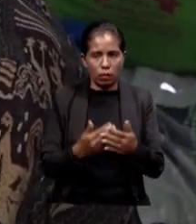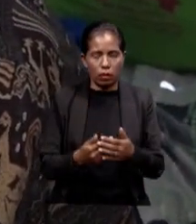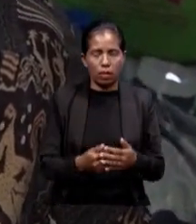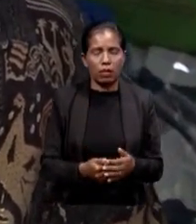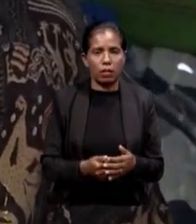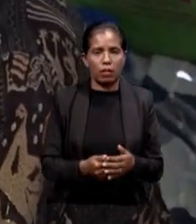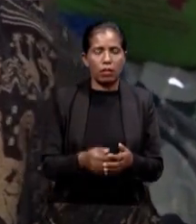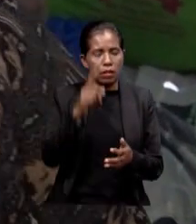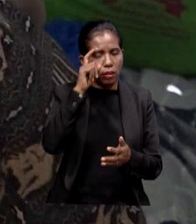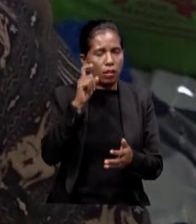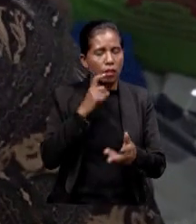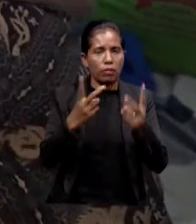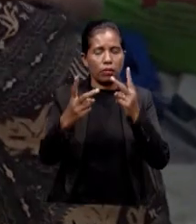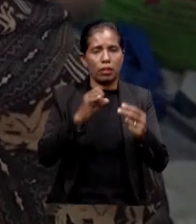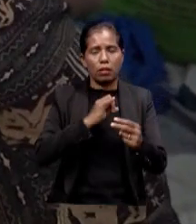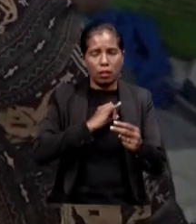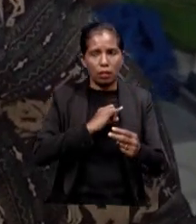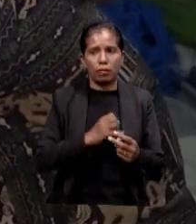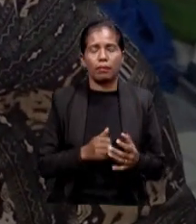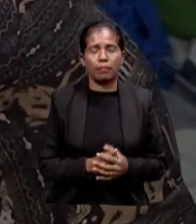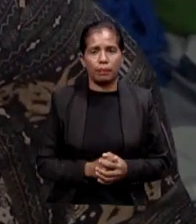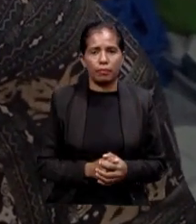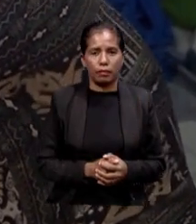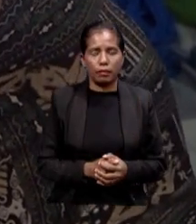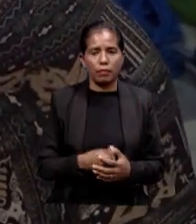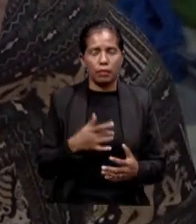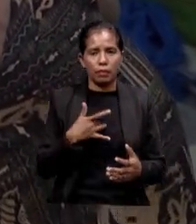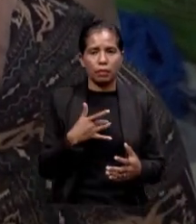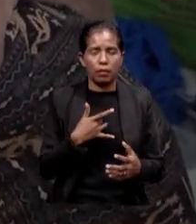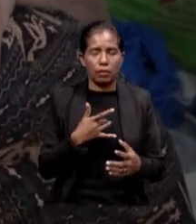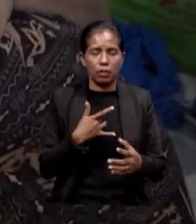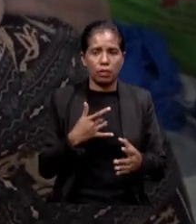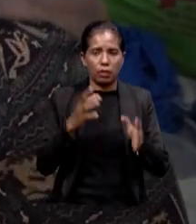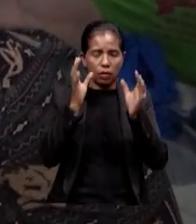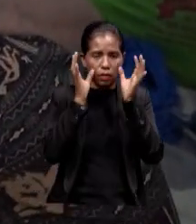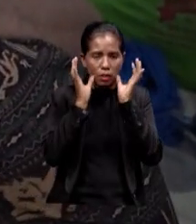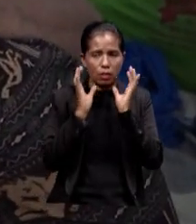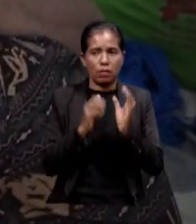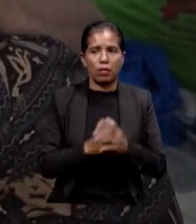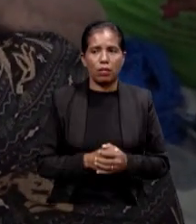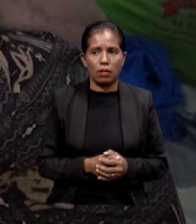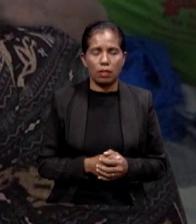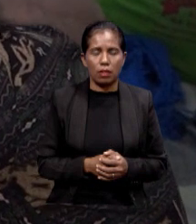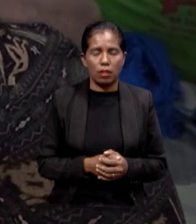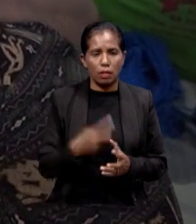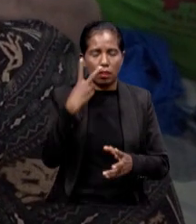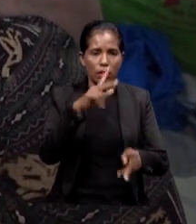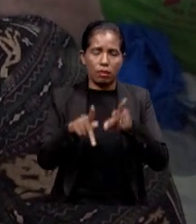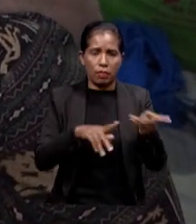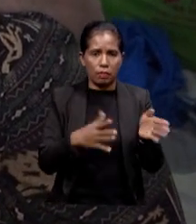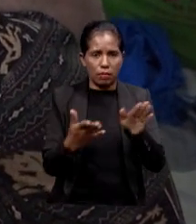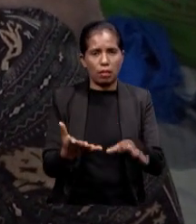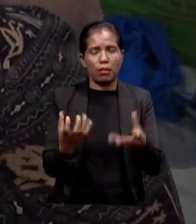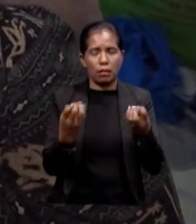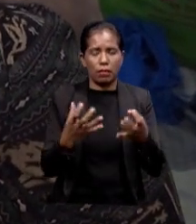ni ko ba kor hu an chan tu ta di skri tu tu barai ai